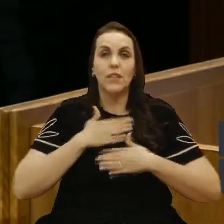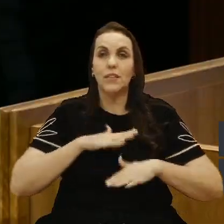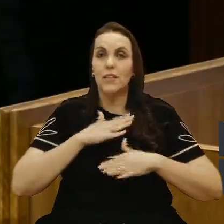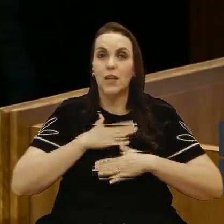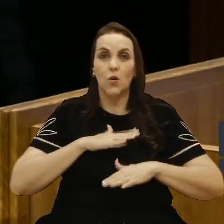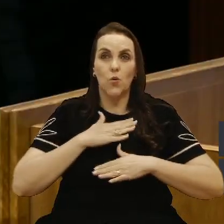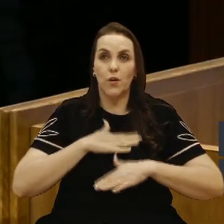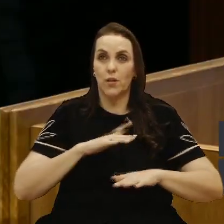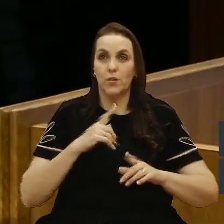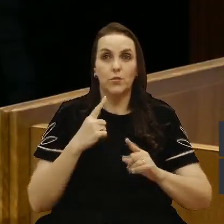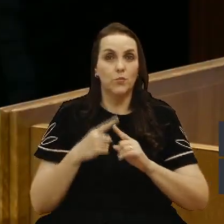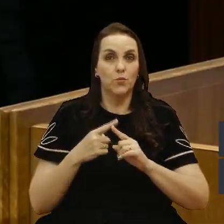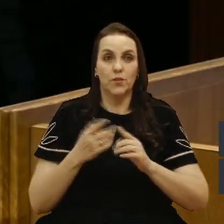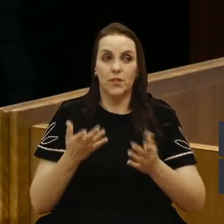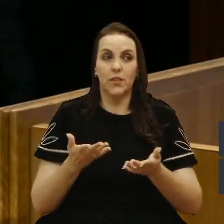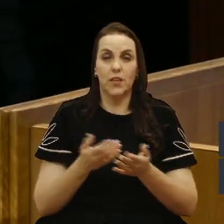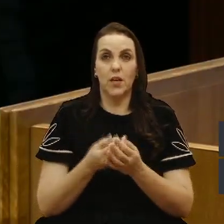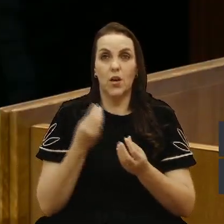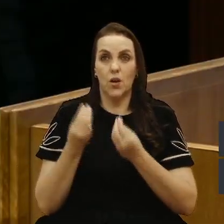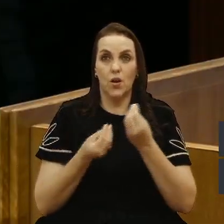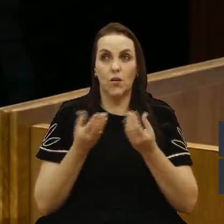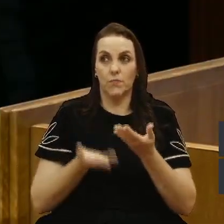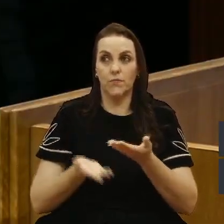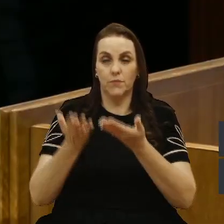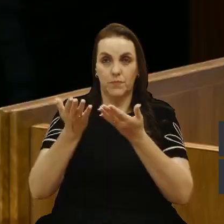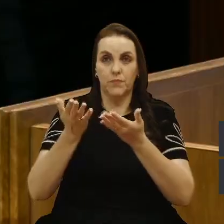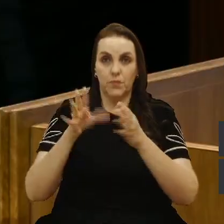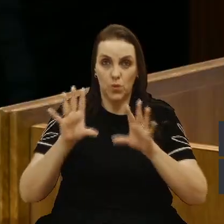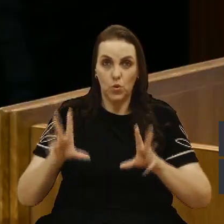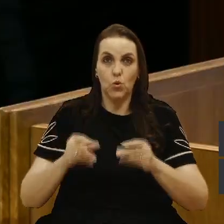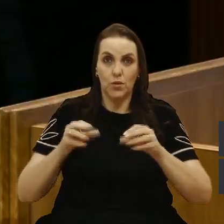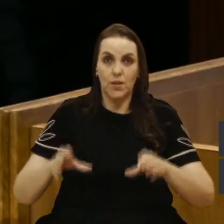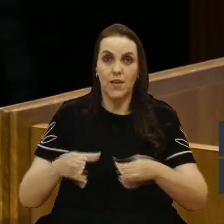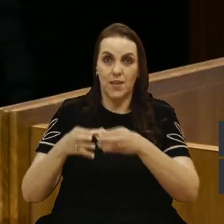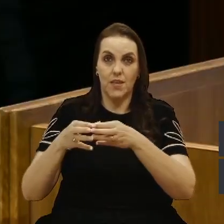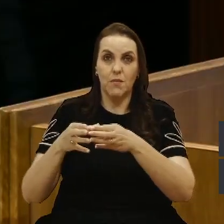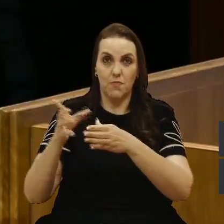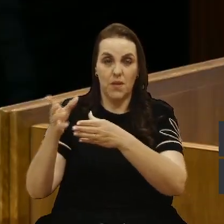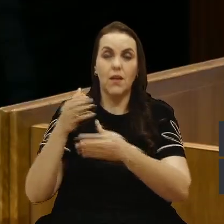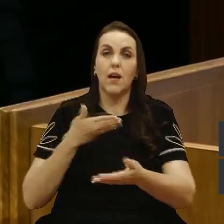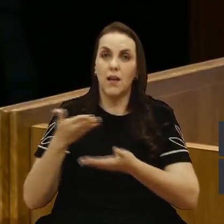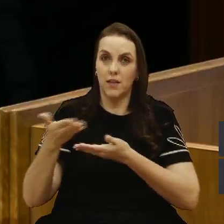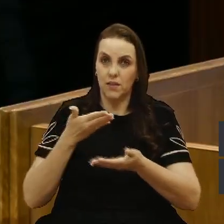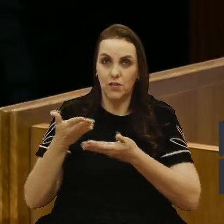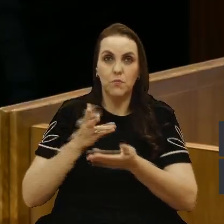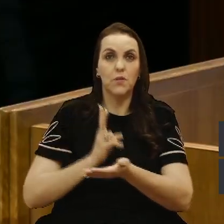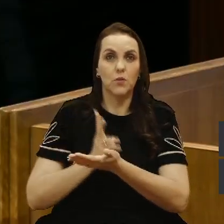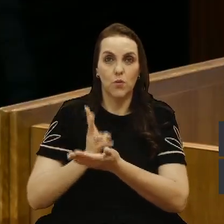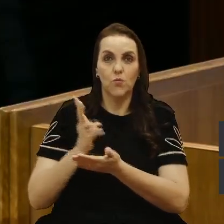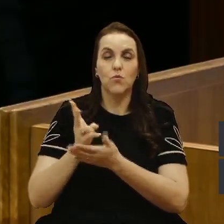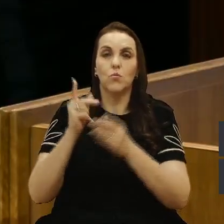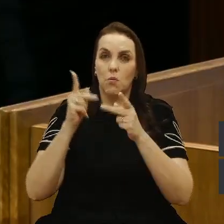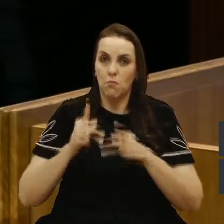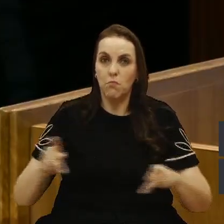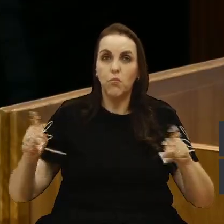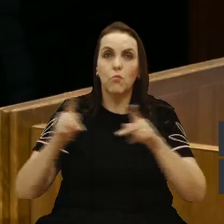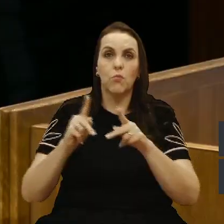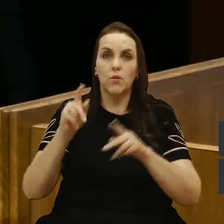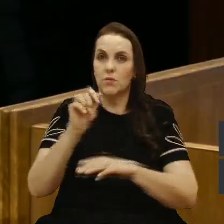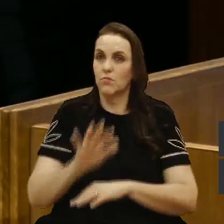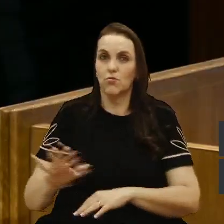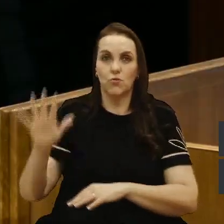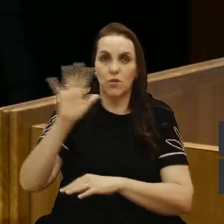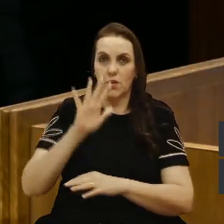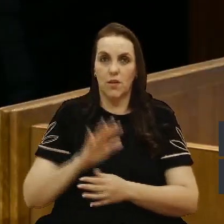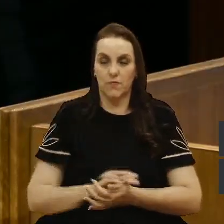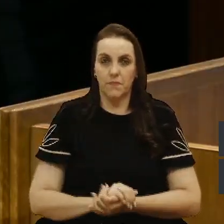tranquilos que, como eu vou levar toda a equipe, nós continuaremos atendendo a população do modo geral. E dizer o